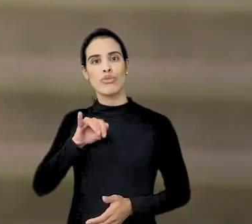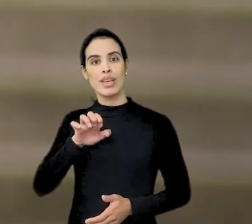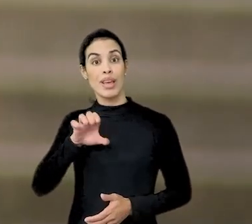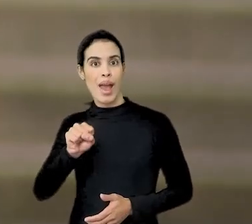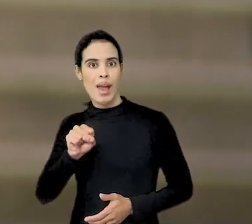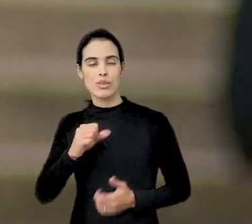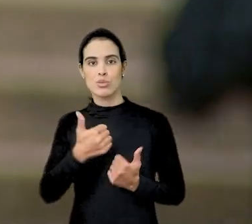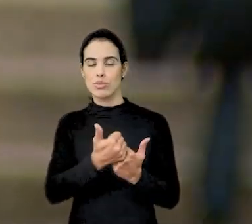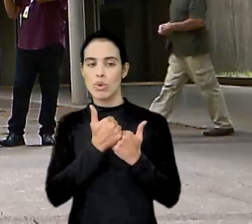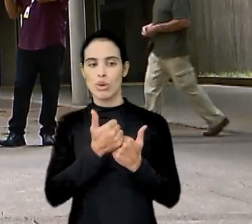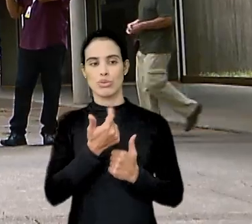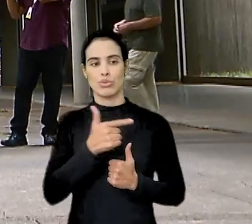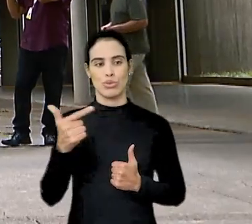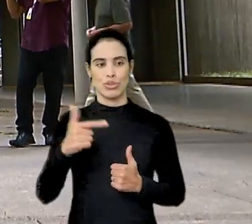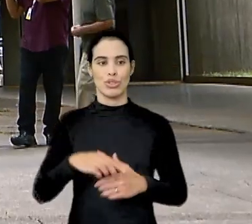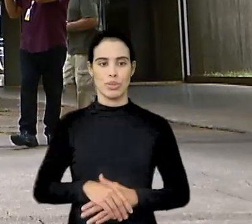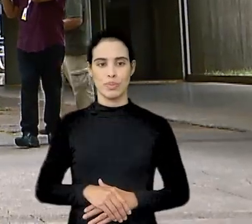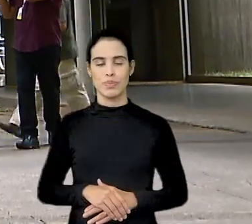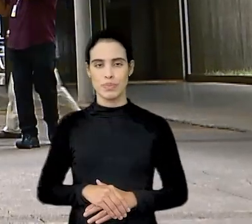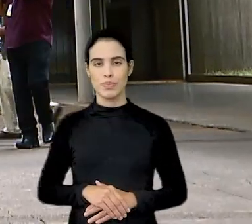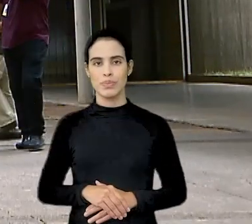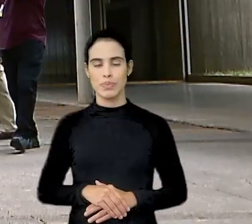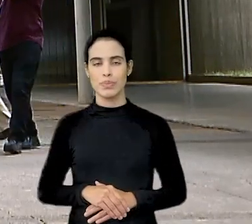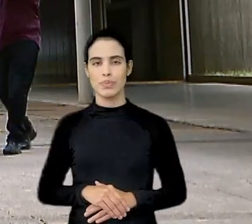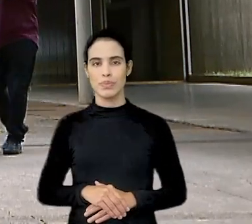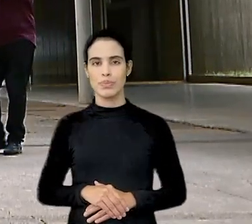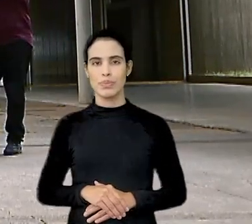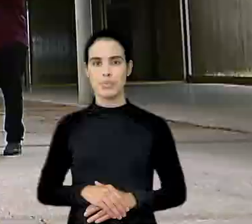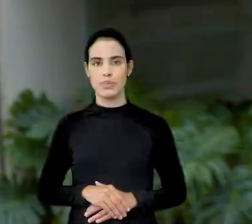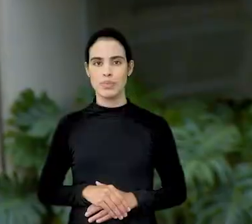existia Enem.